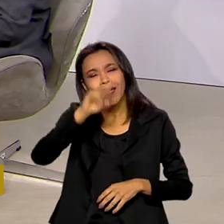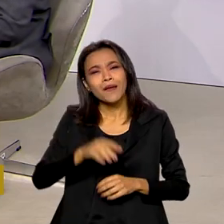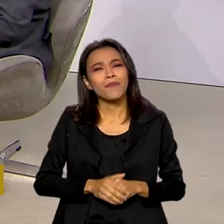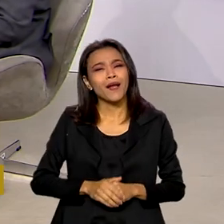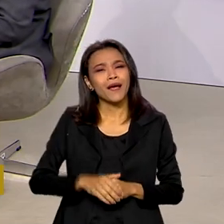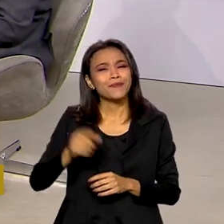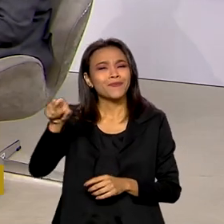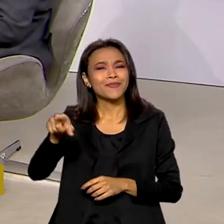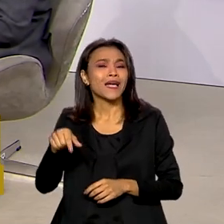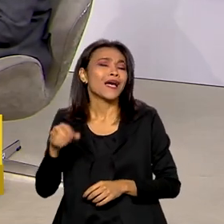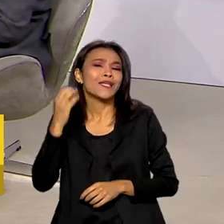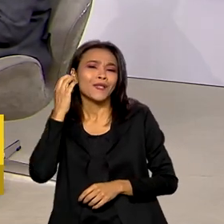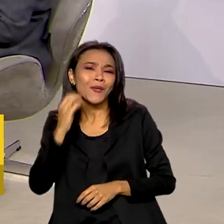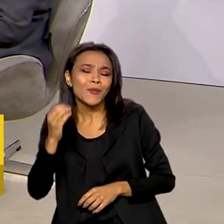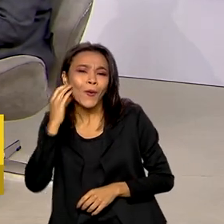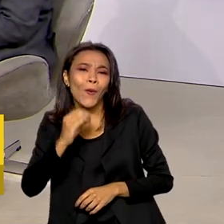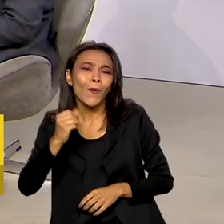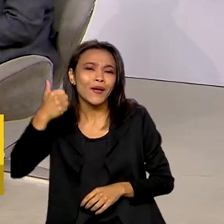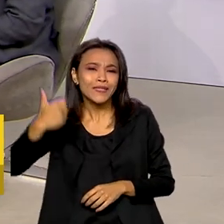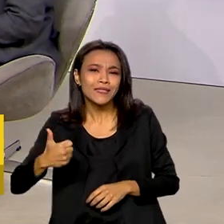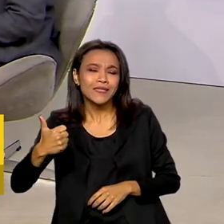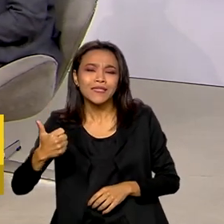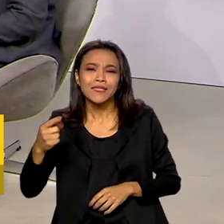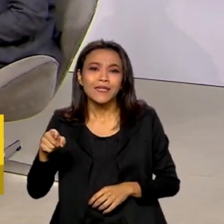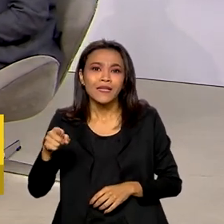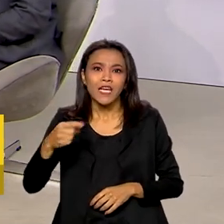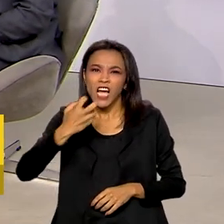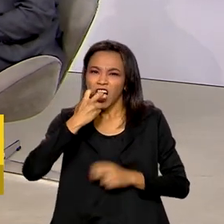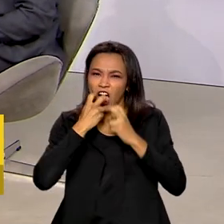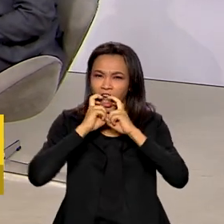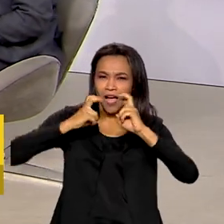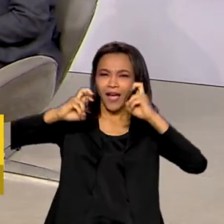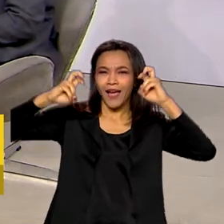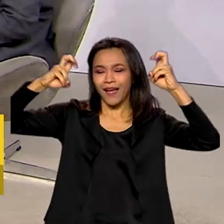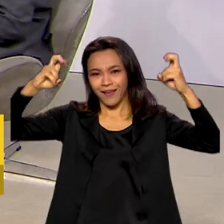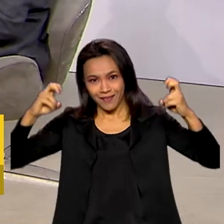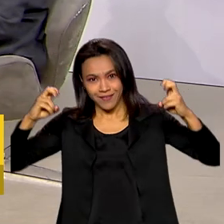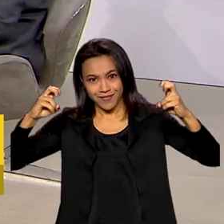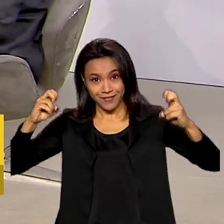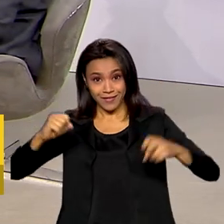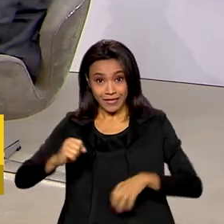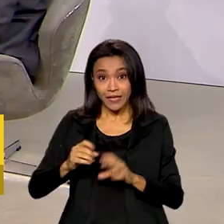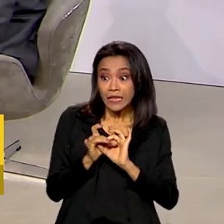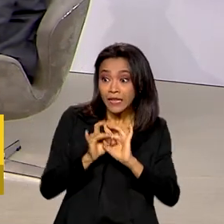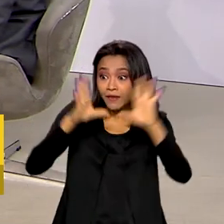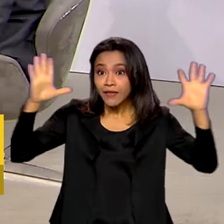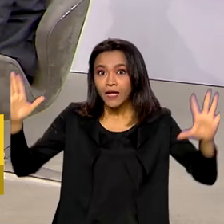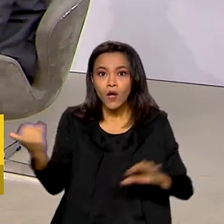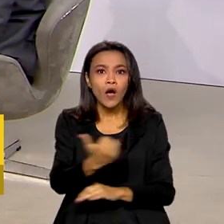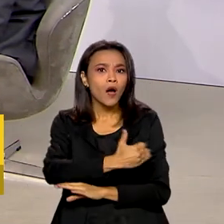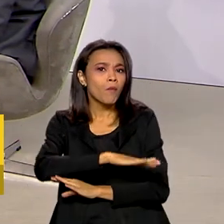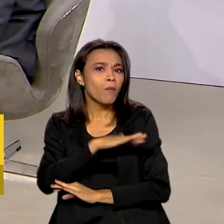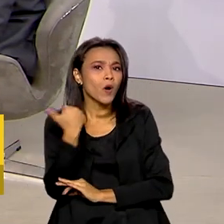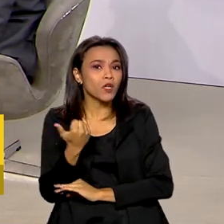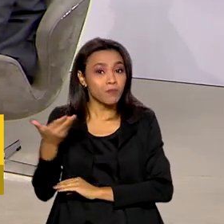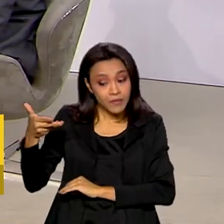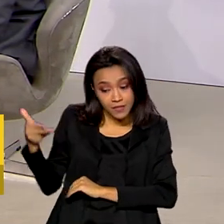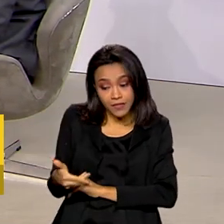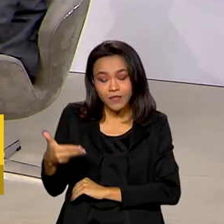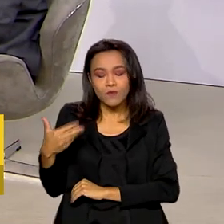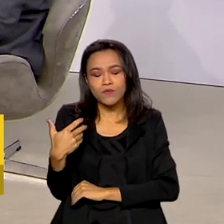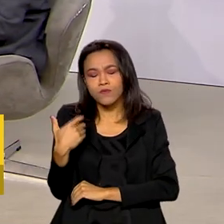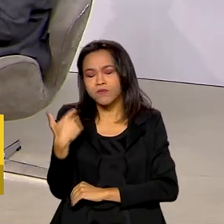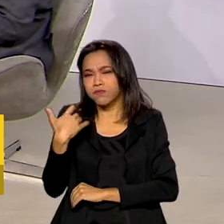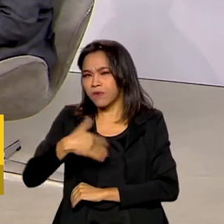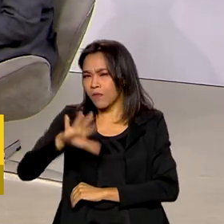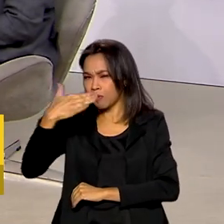às margens do Rio Ipiranga, independência ou morte, né? Virou um símbolo da nossa história. Mas essa independência, ela é muito mais